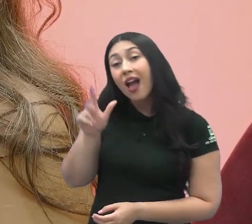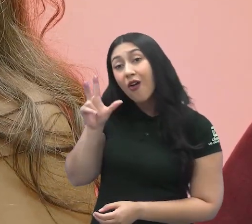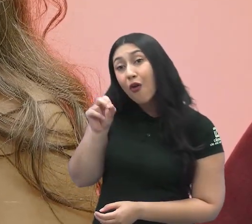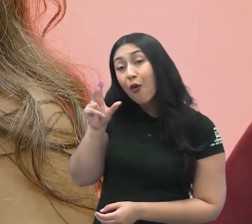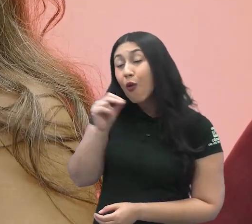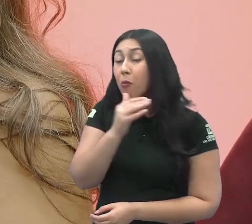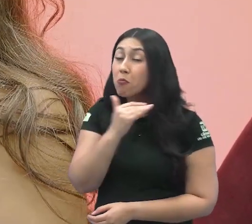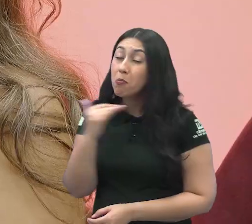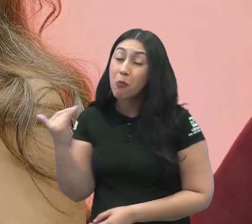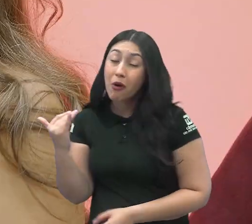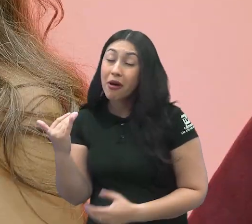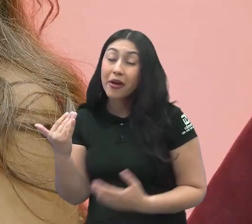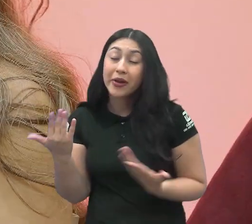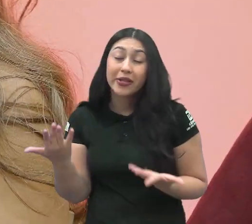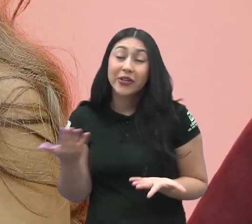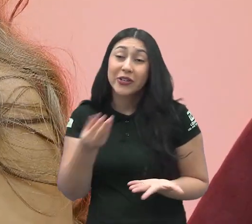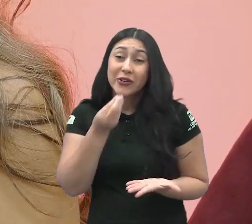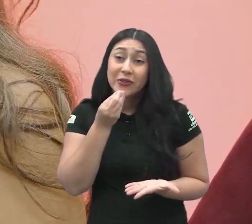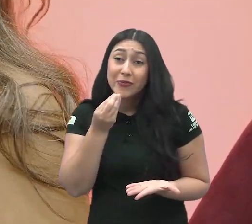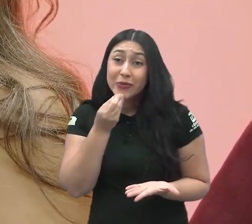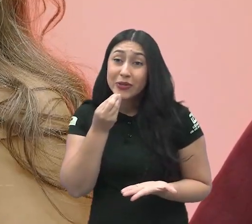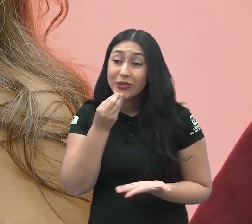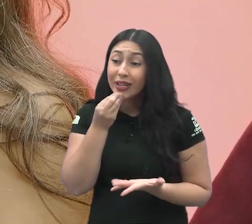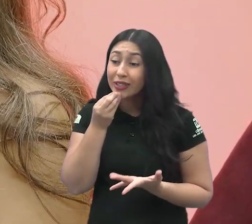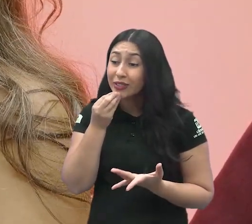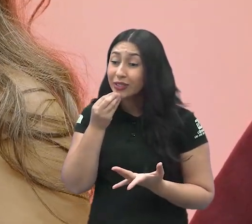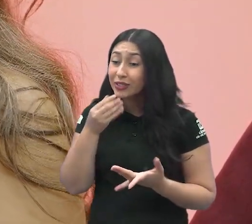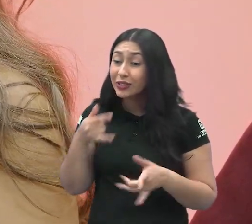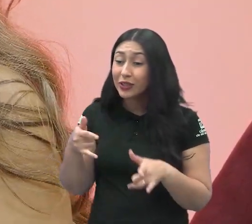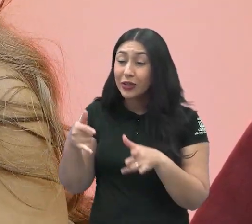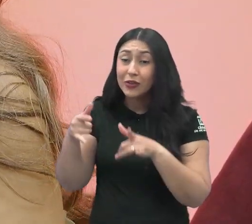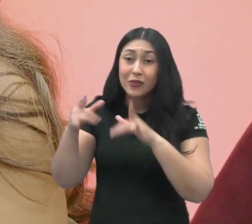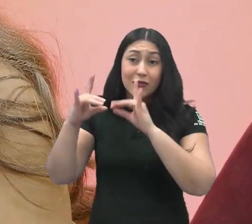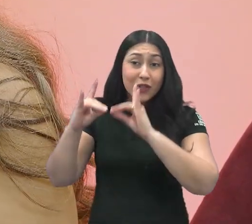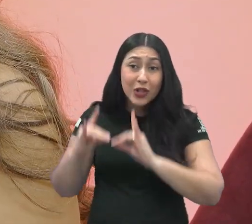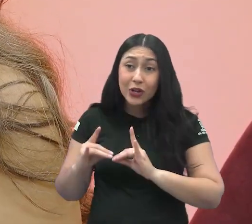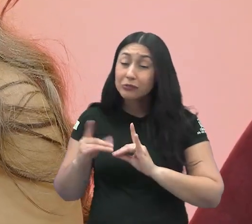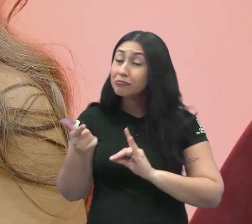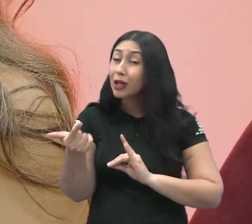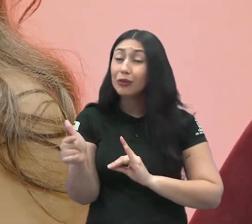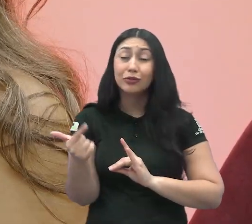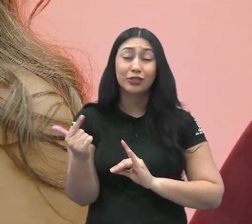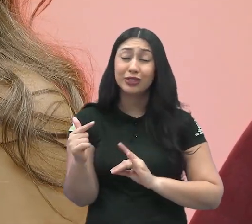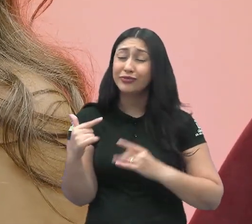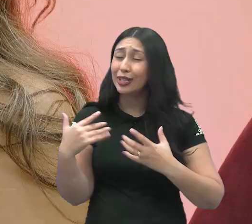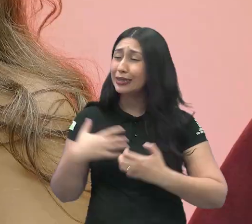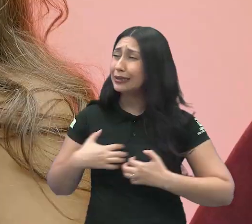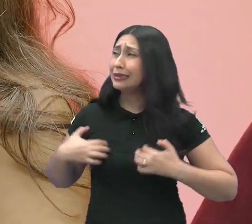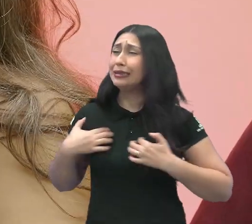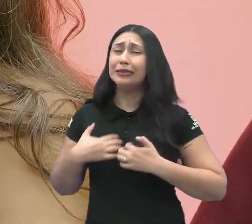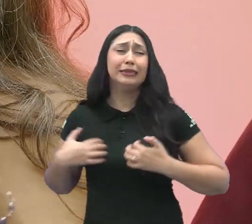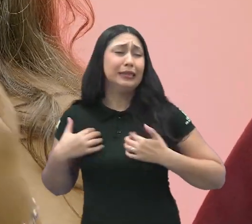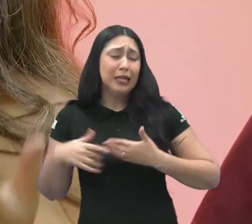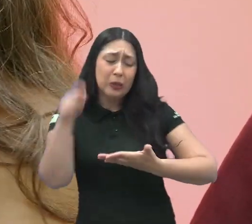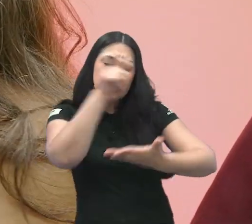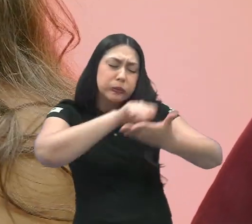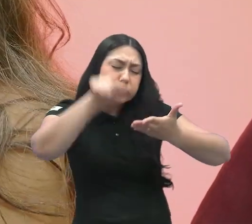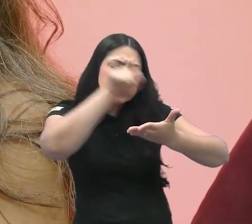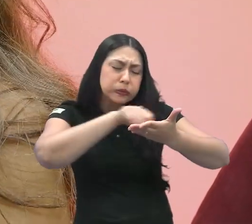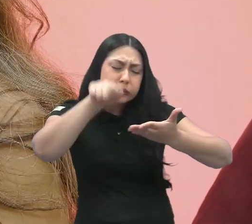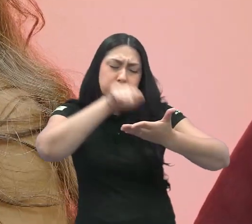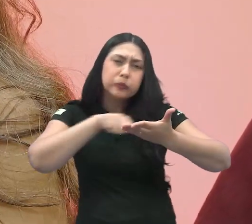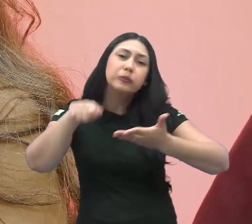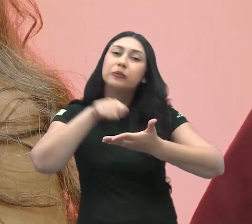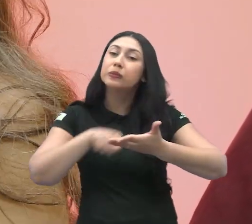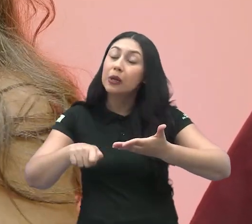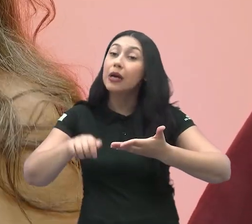de brasileiros, aquele momento de despedida, e nasceu uma canção desse sentimento horrível. E essa canção, ela foi classificada